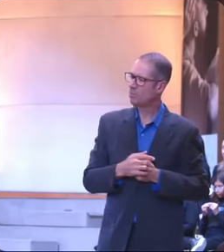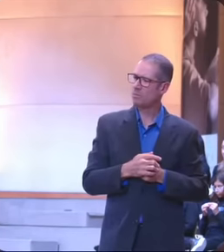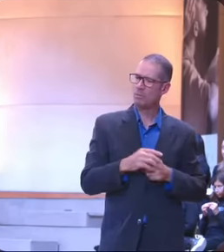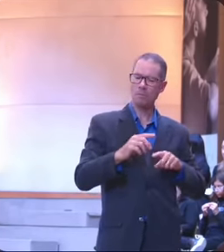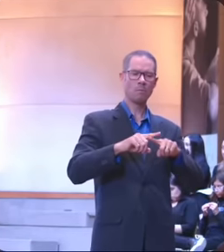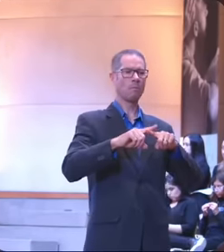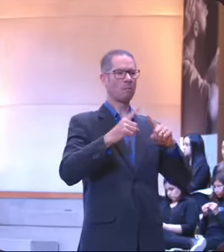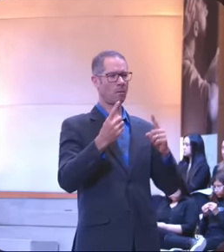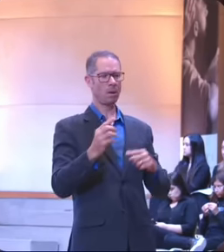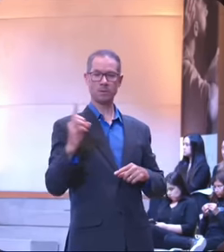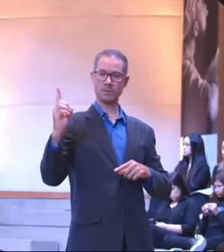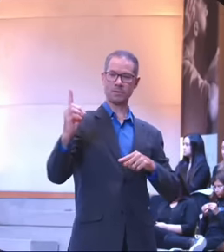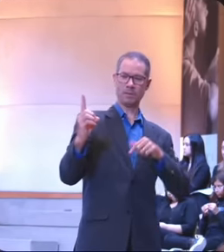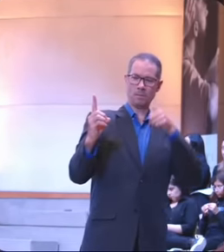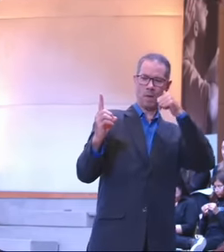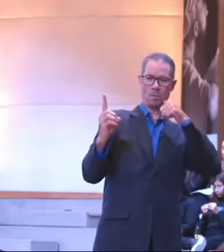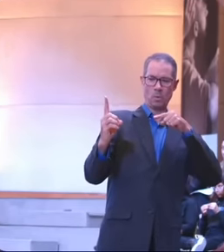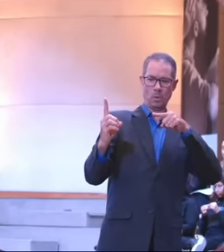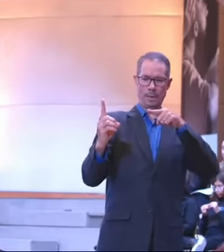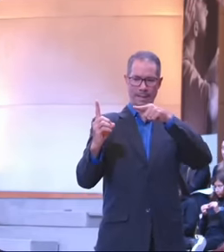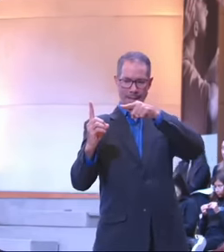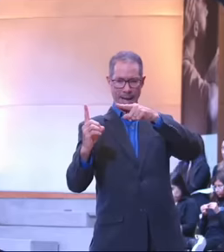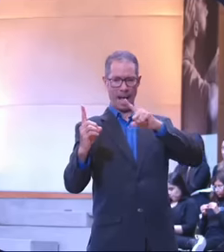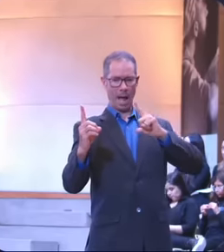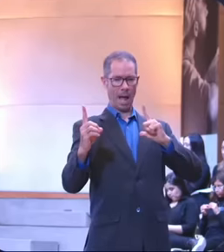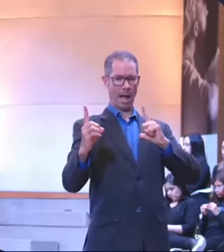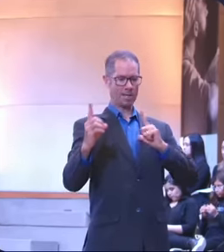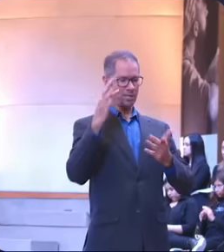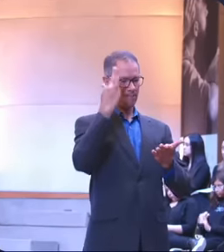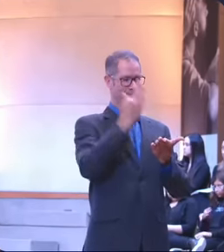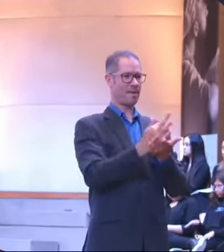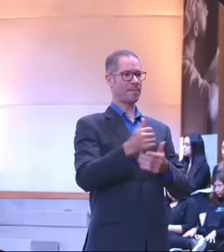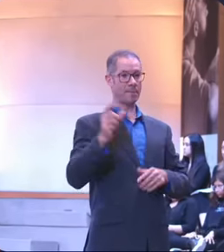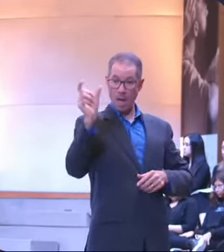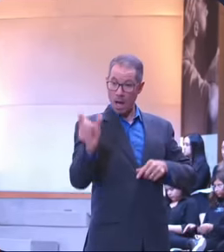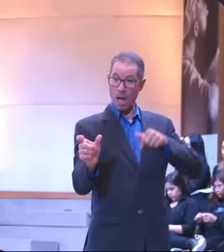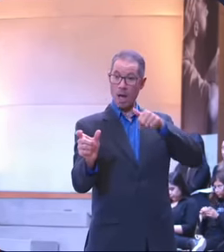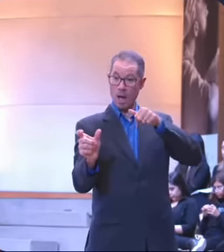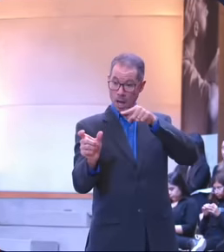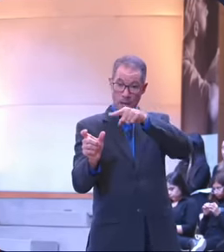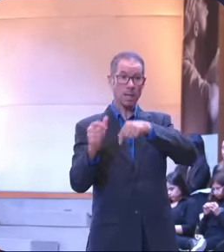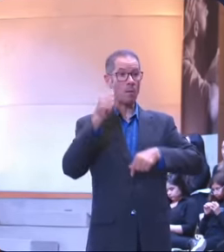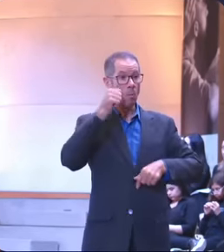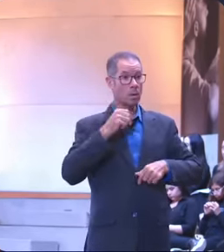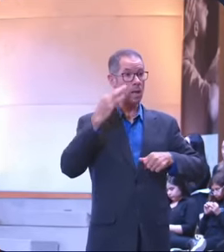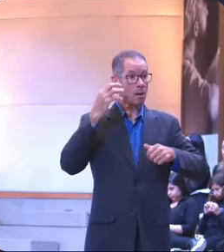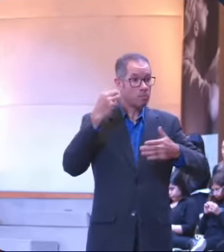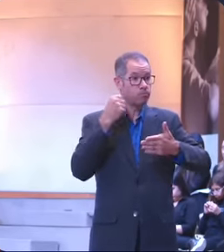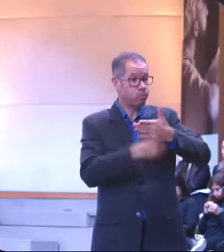Mas tinha uma mulher ali do lado que tinha fé e que estava lutando com Deus.